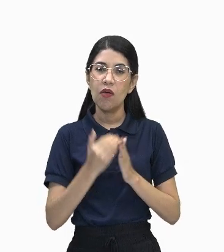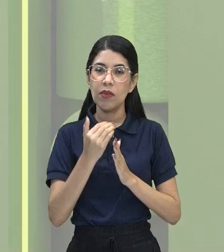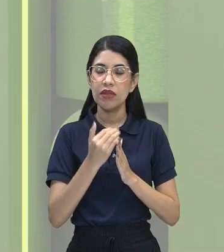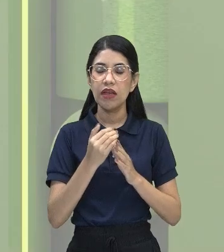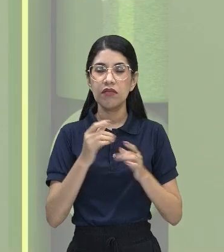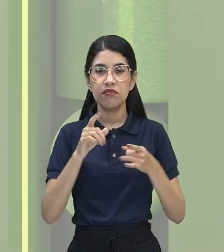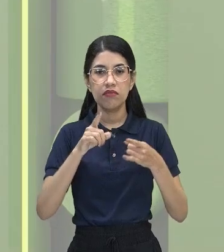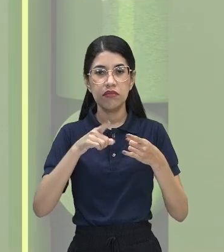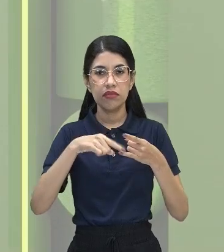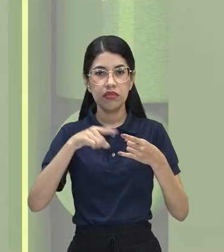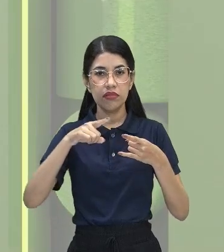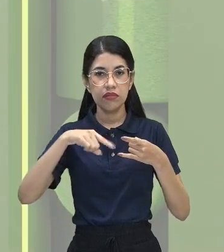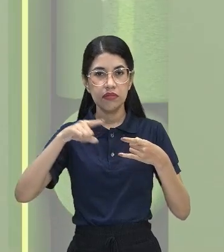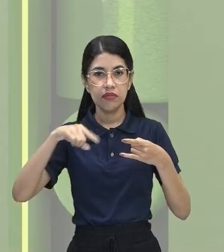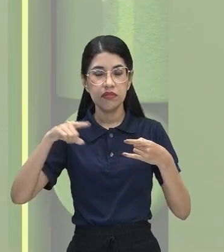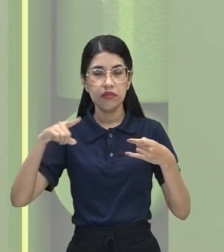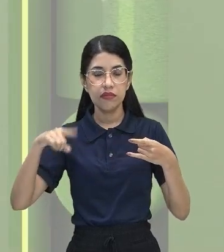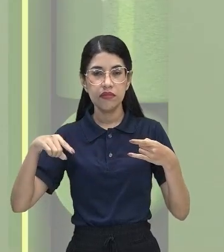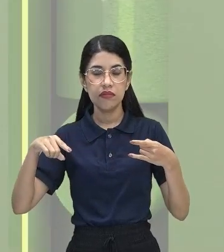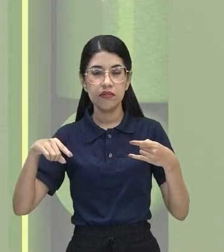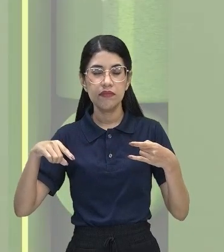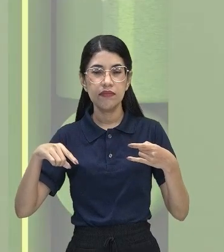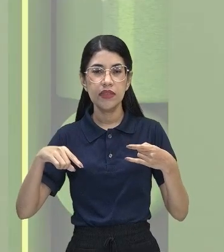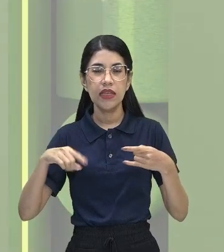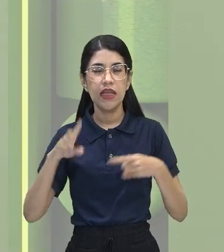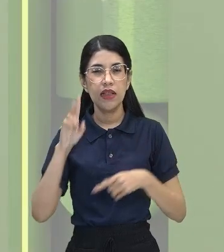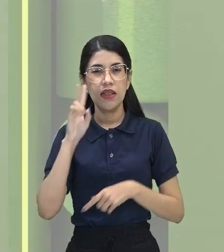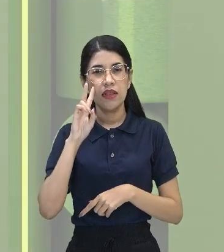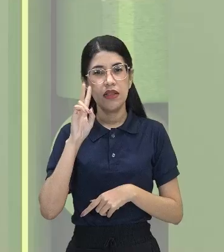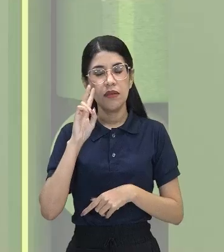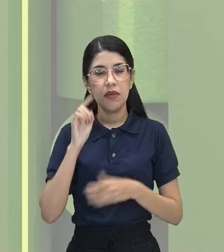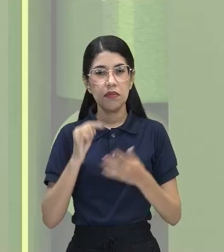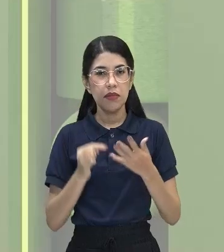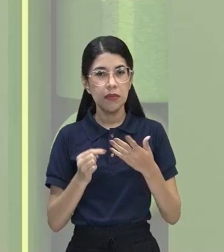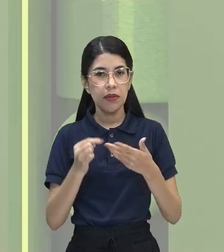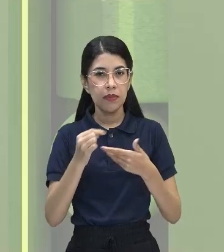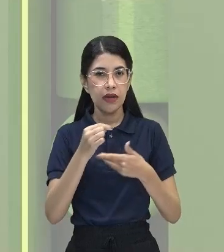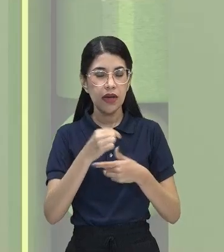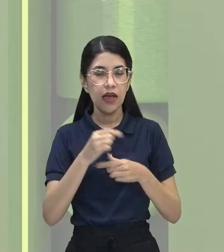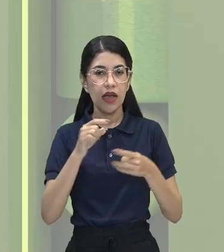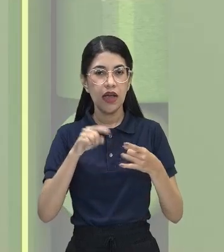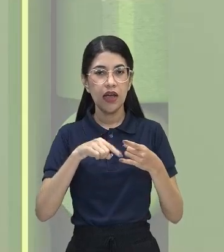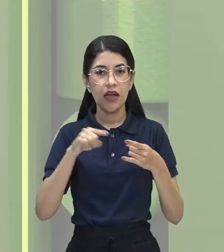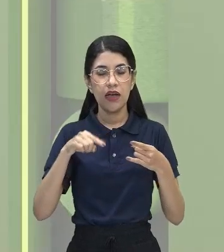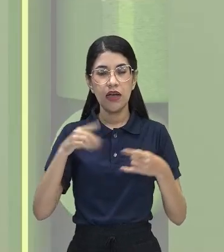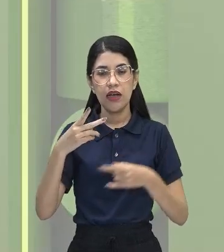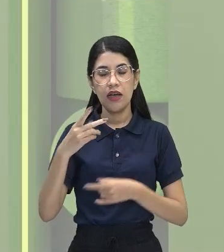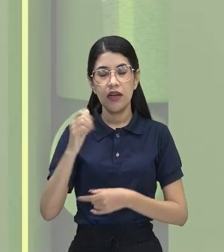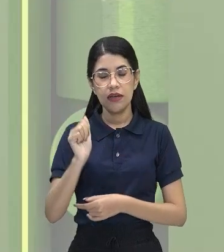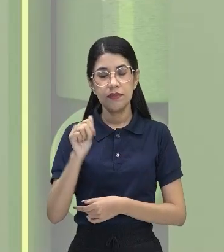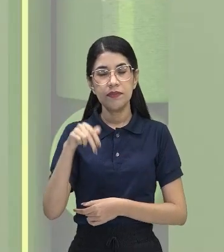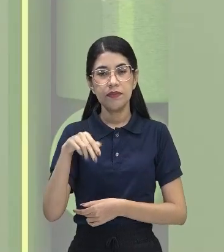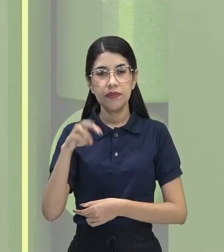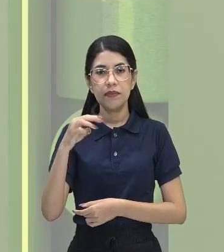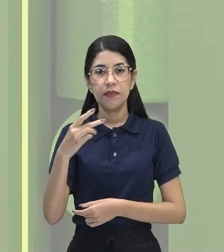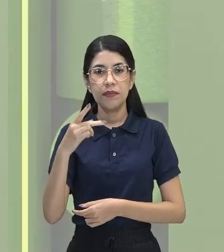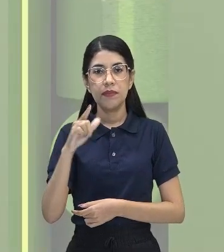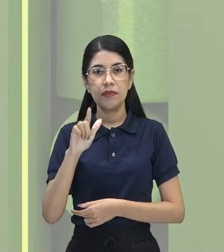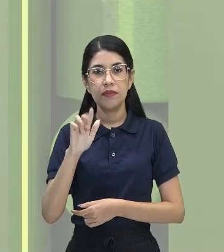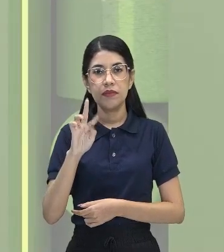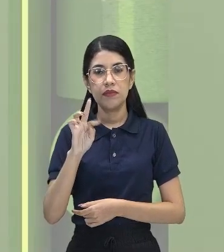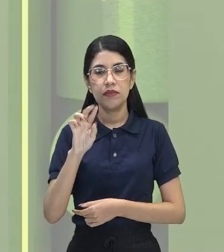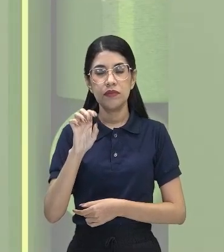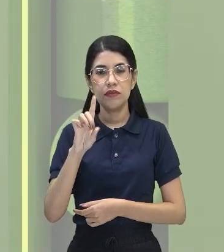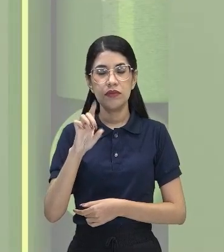né? A amplitude da onda, né? Se a gente lembrar dos elementos da onda, a amplitude é a distância entre o ponto de equilíbrio